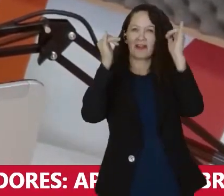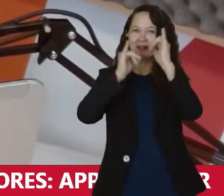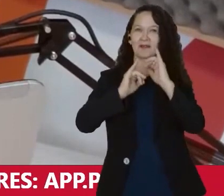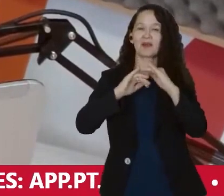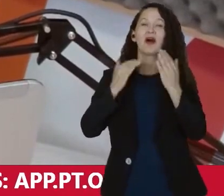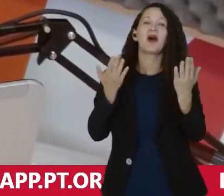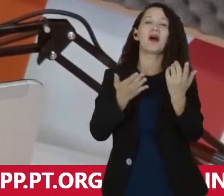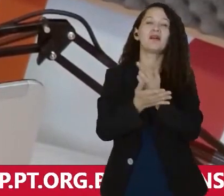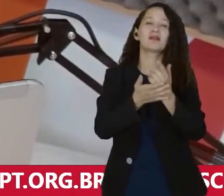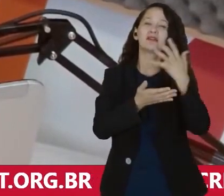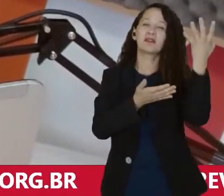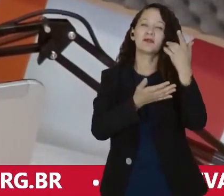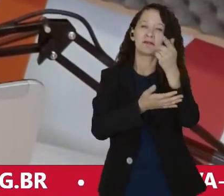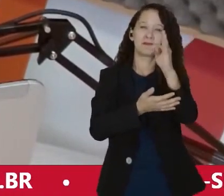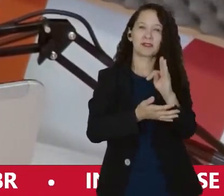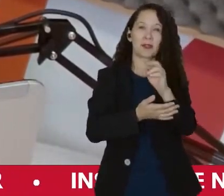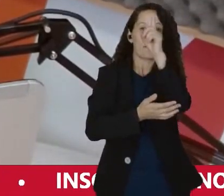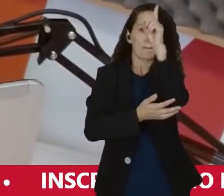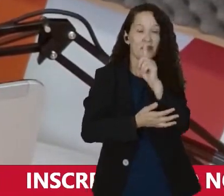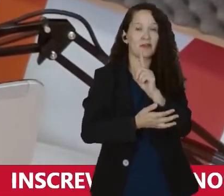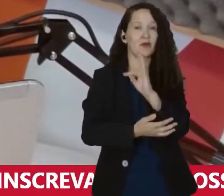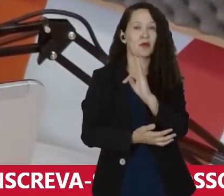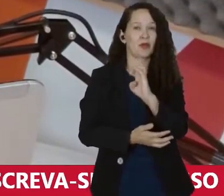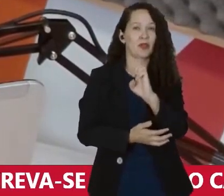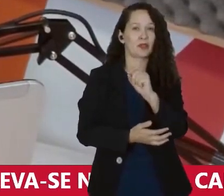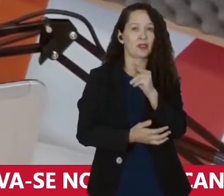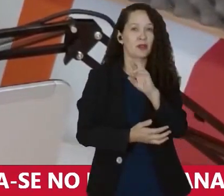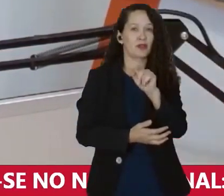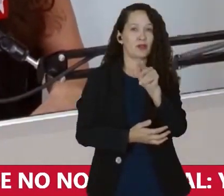ao jornal Rádio PT, perfil Tesoureiros do Jair.